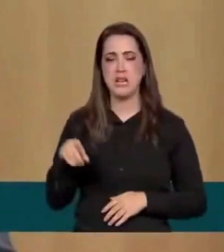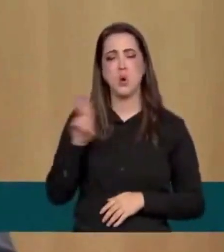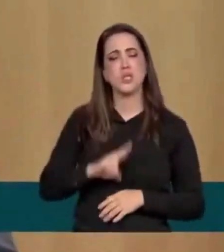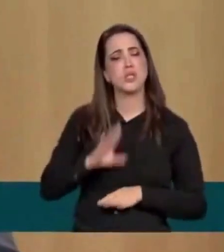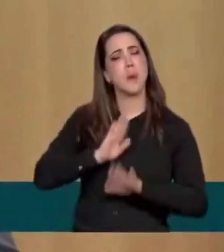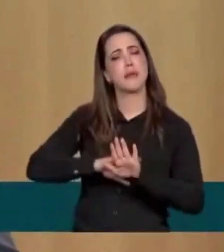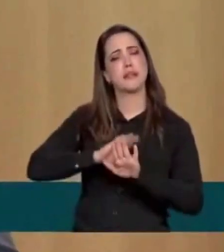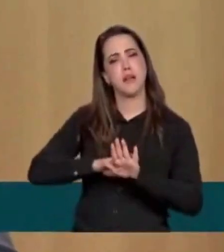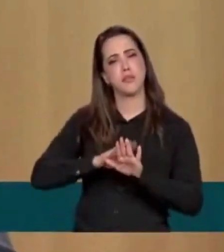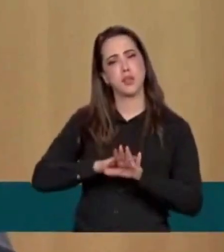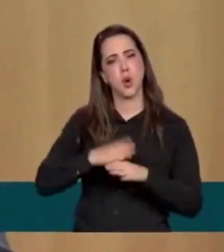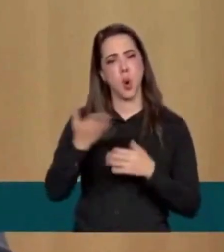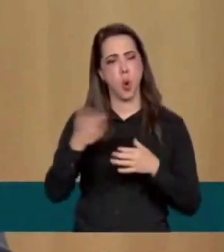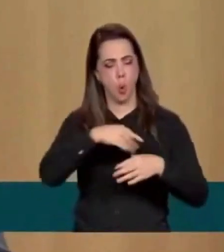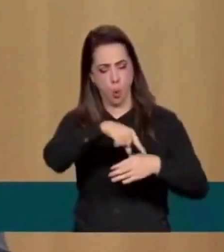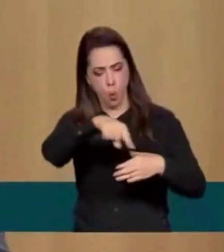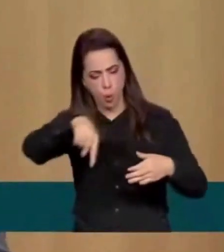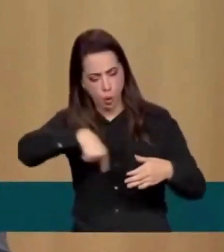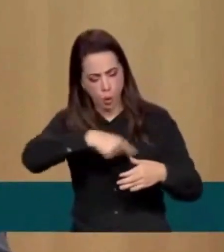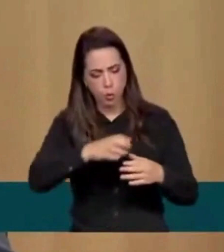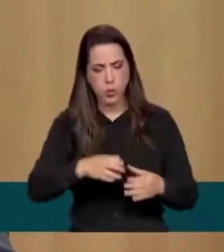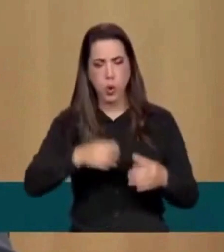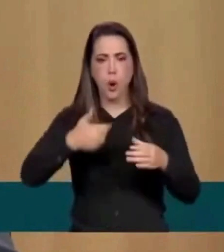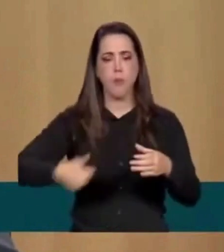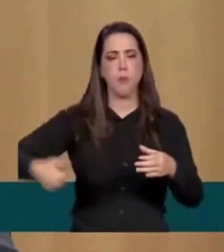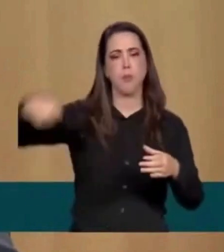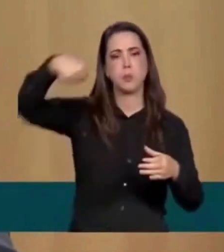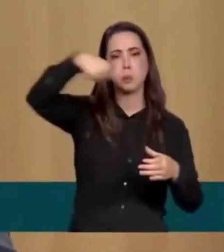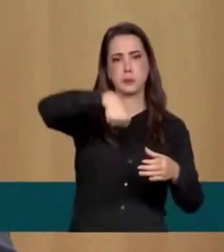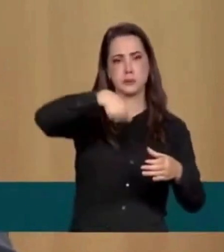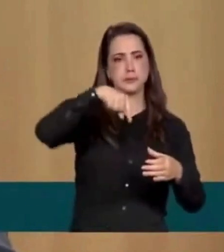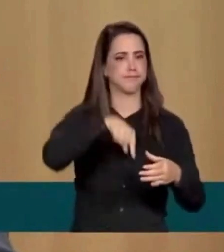Isso demanda uma regulação do Congresso,